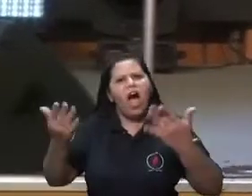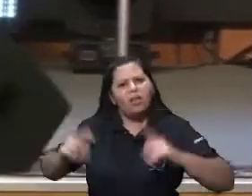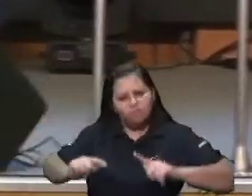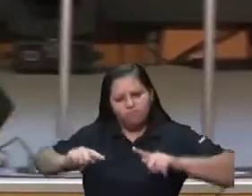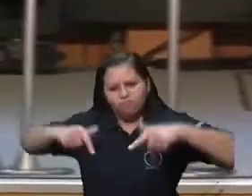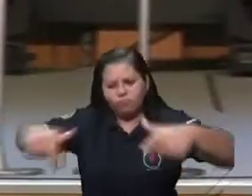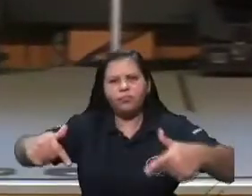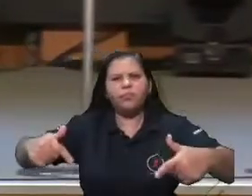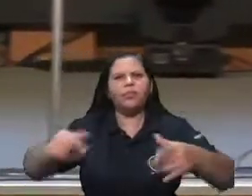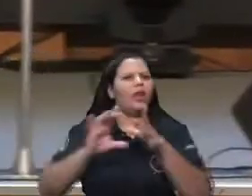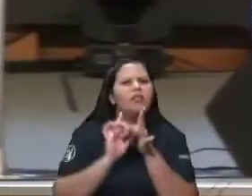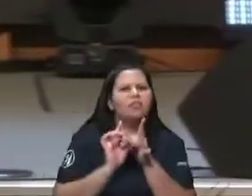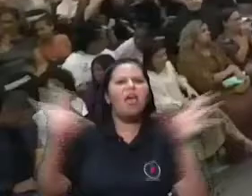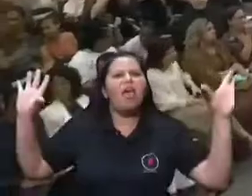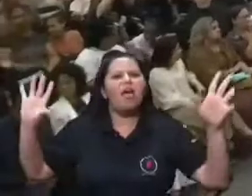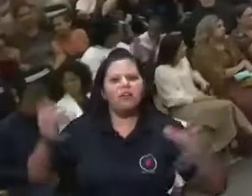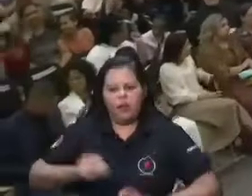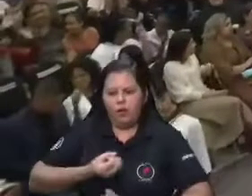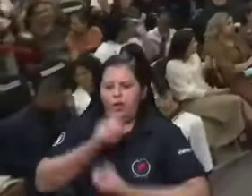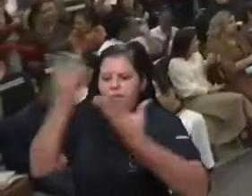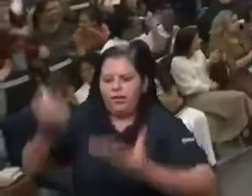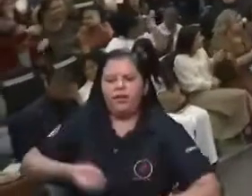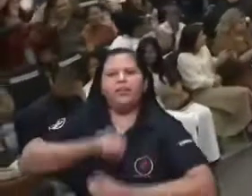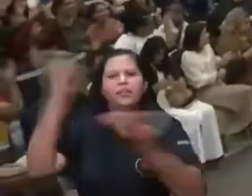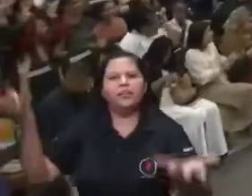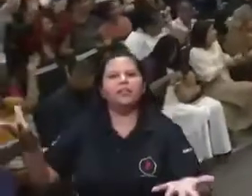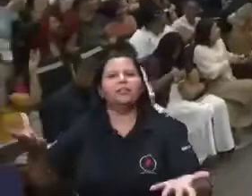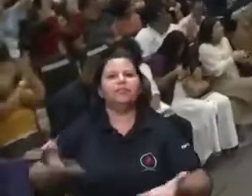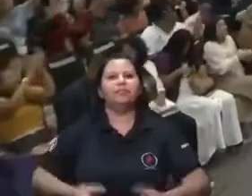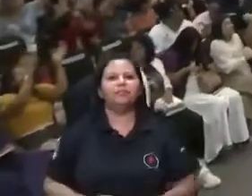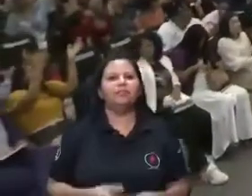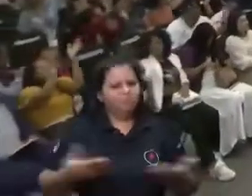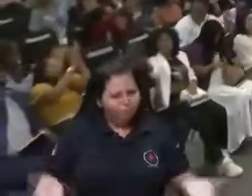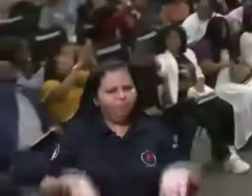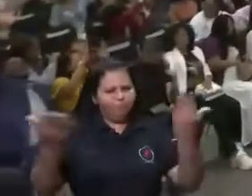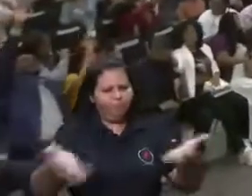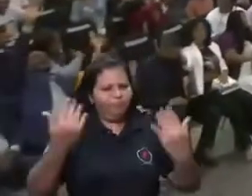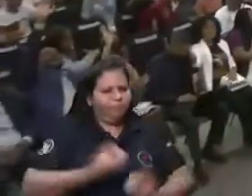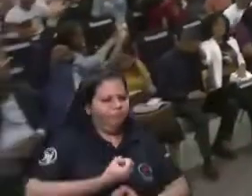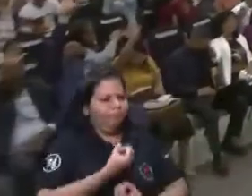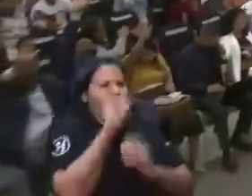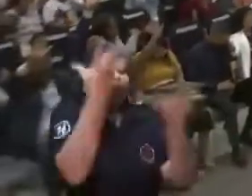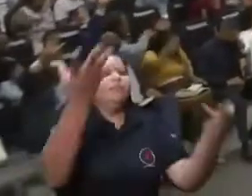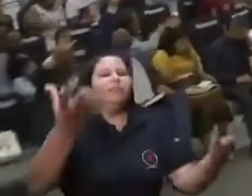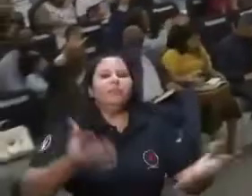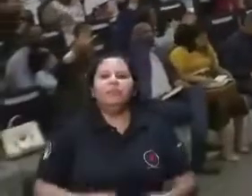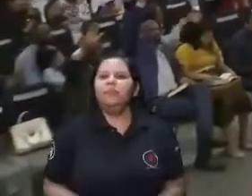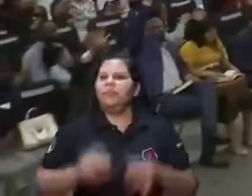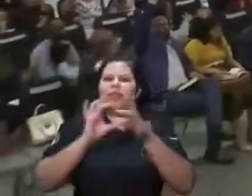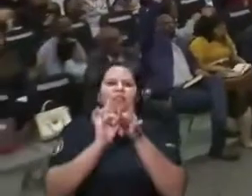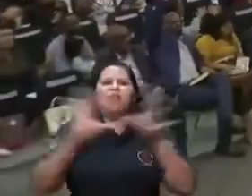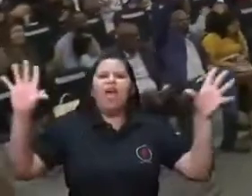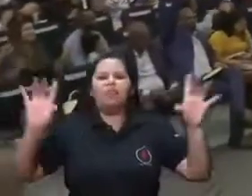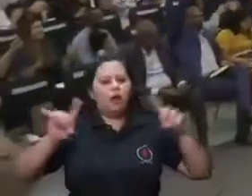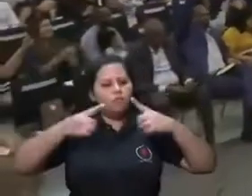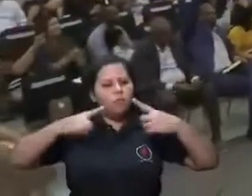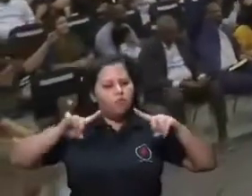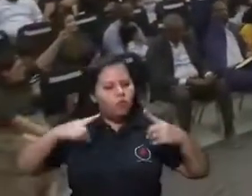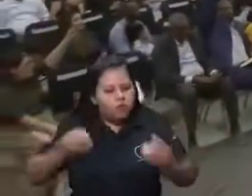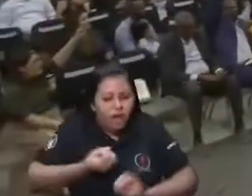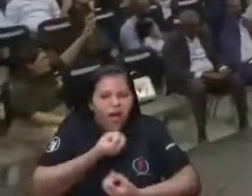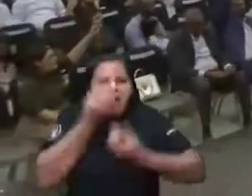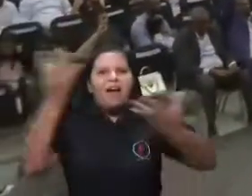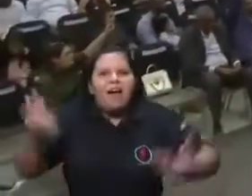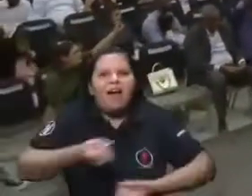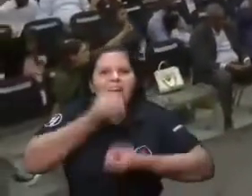flua, flua, flua, flua, flua. Deixa essa canção brotar,